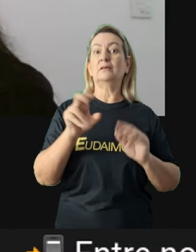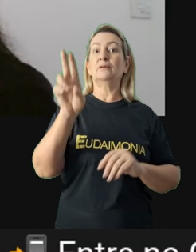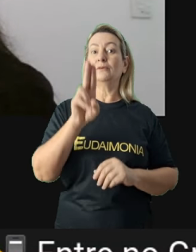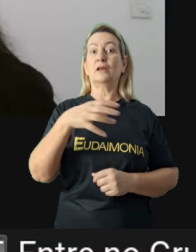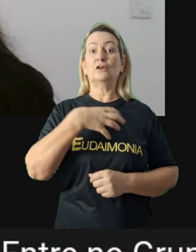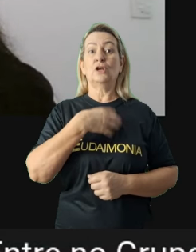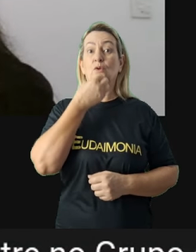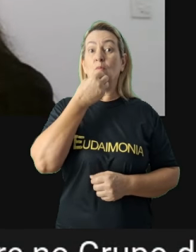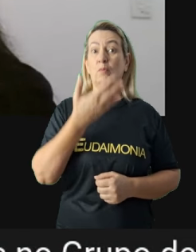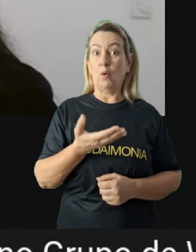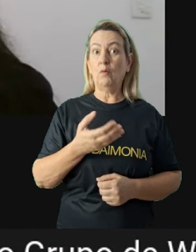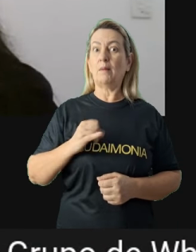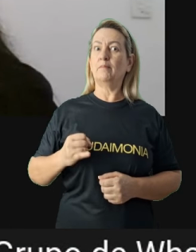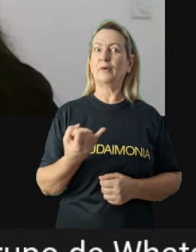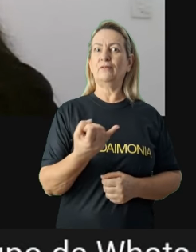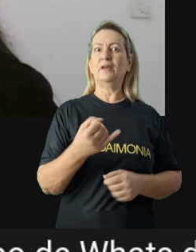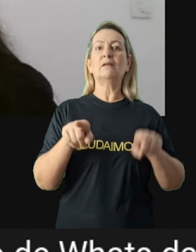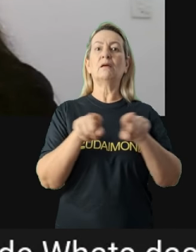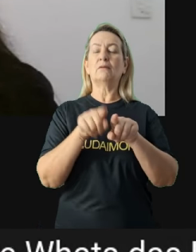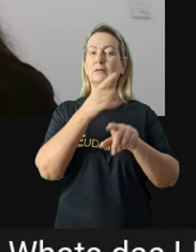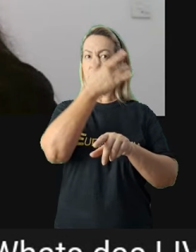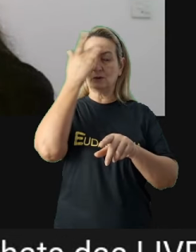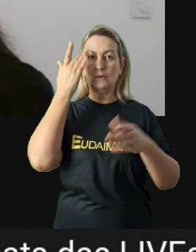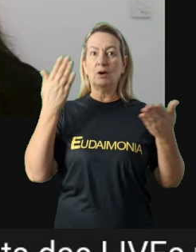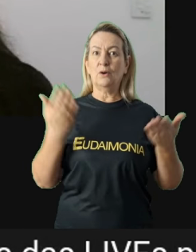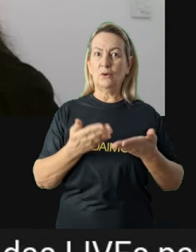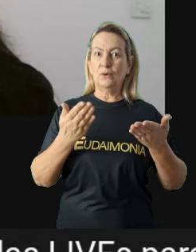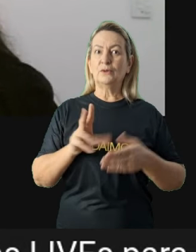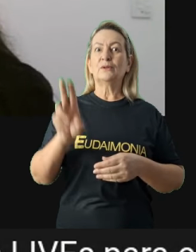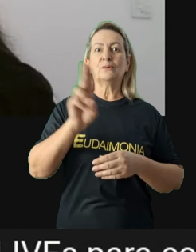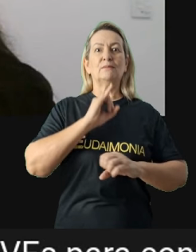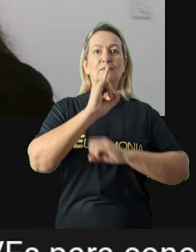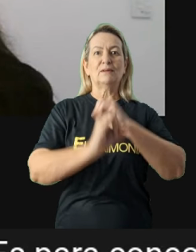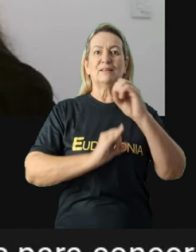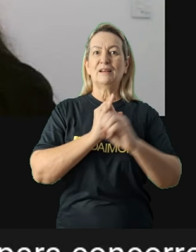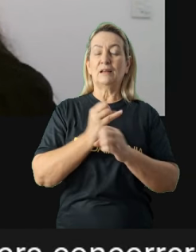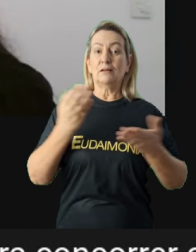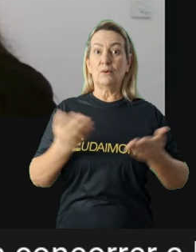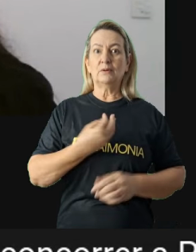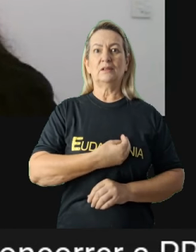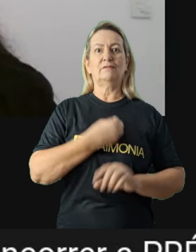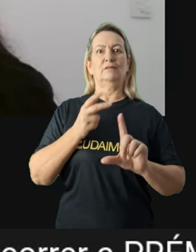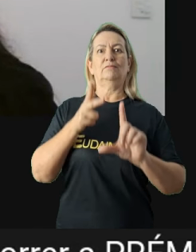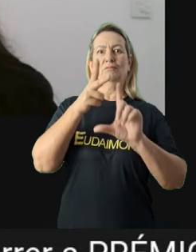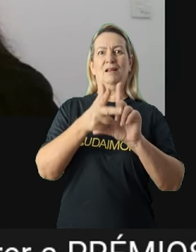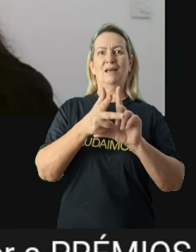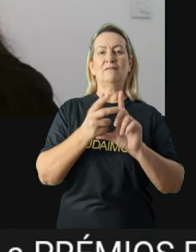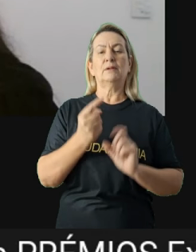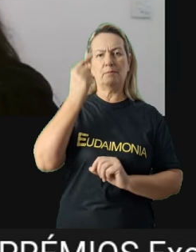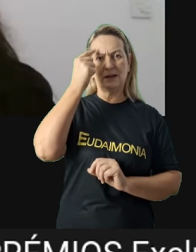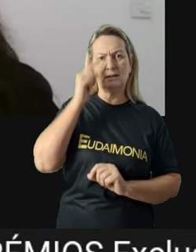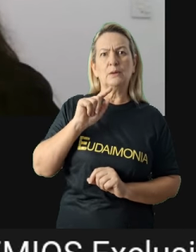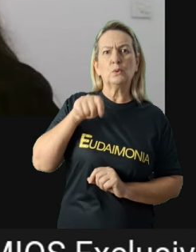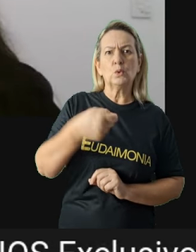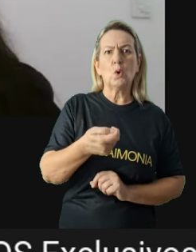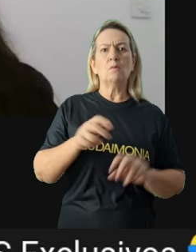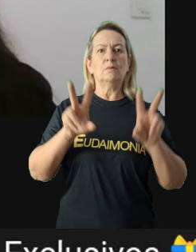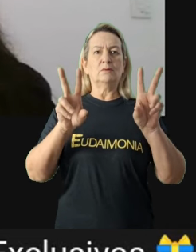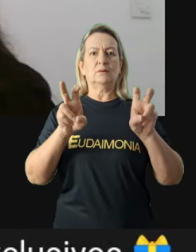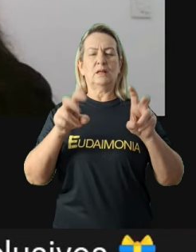do jeito bom? Dá para usar do jeito bom. Como, por exemplo, as pessoas que estão usando hoje a internet para estar aqui com a gente, né?